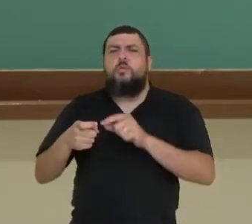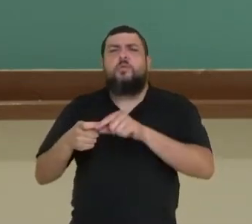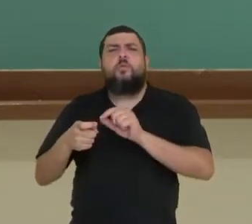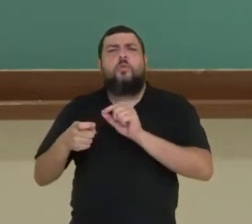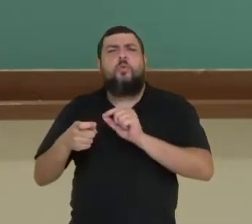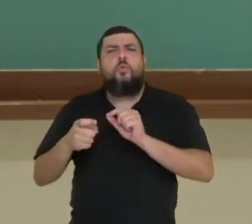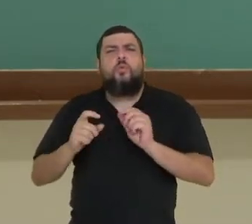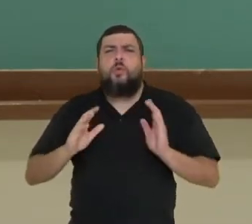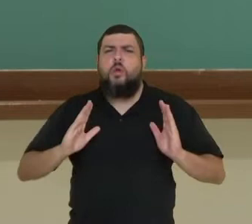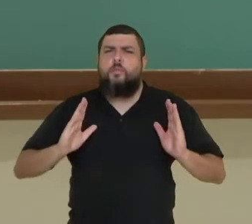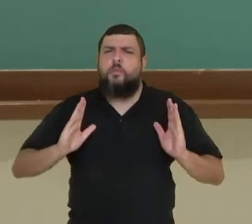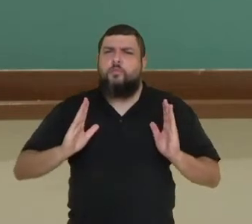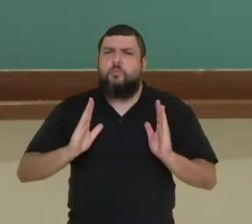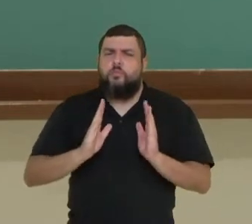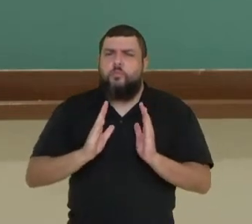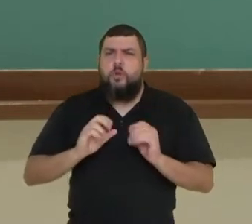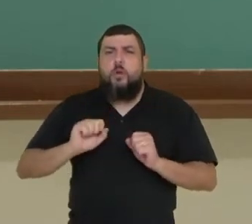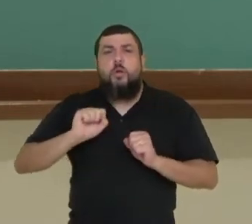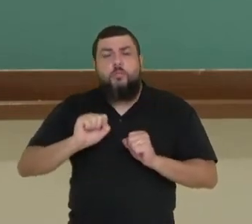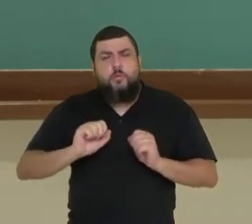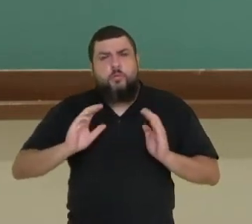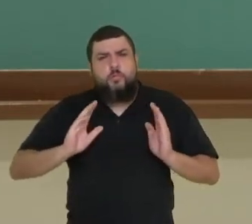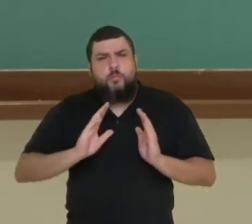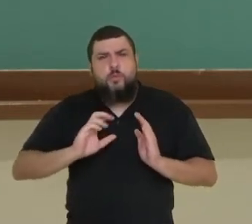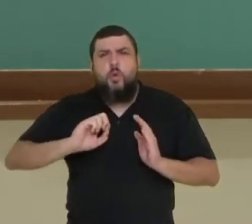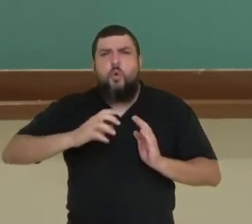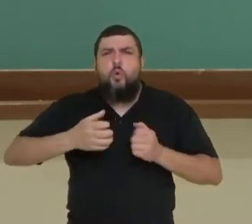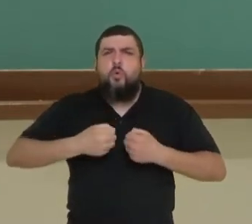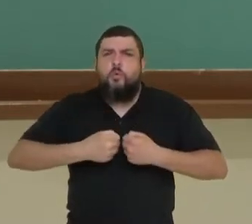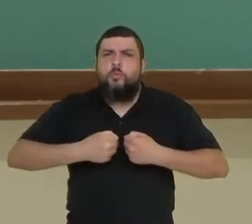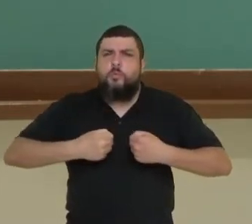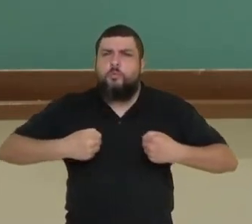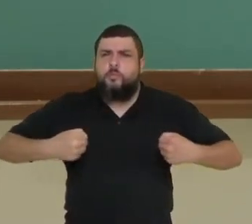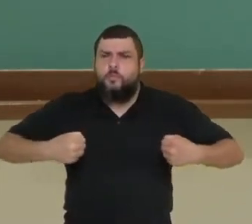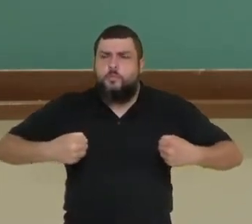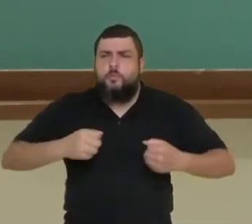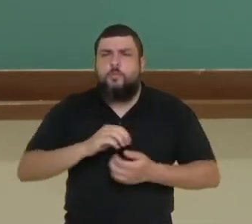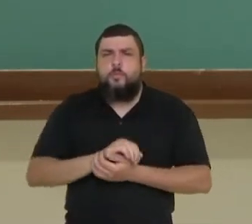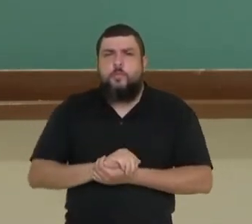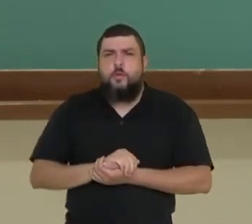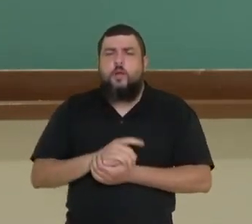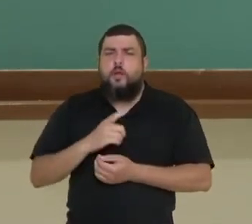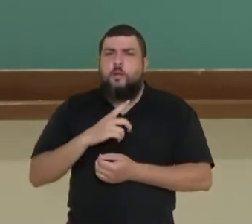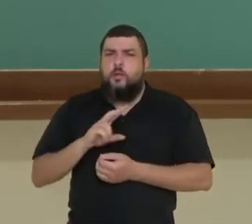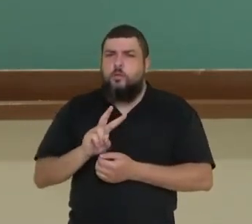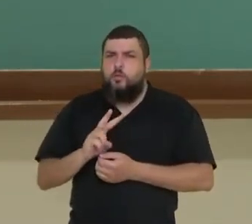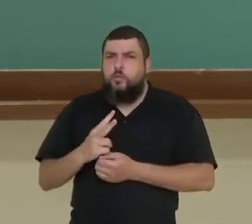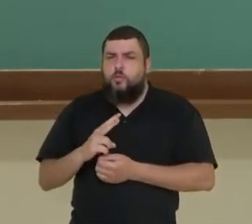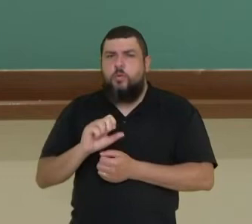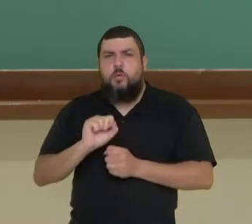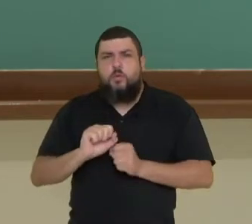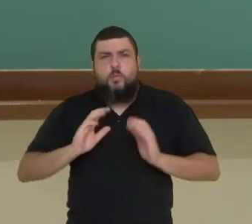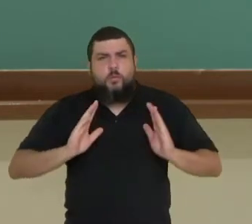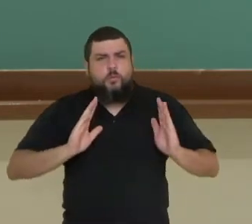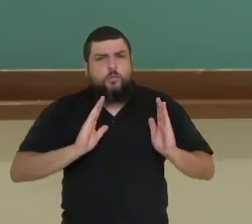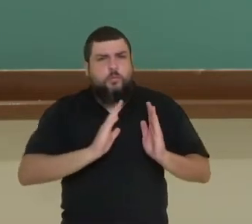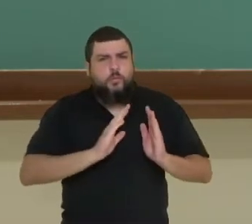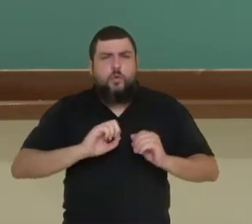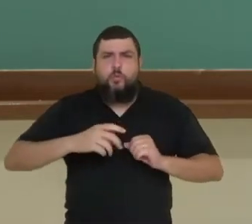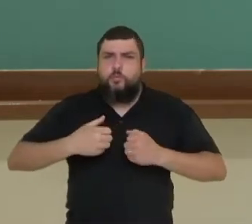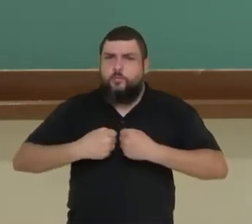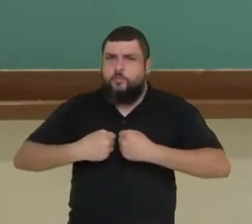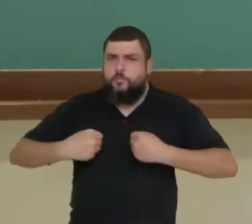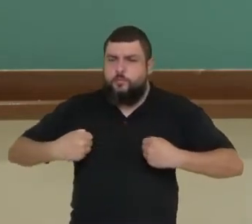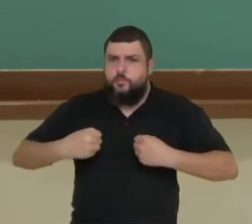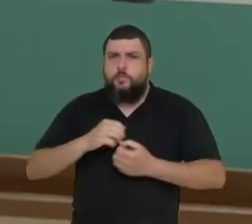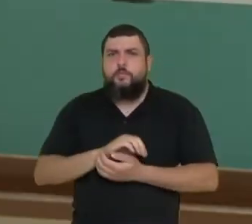da mola, que pode ser tanto uma compressão como uma distensão, certo? Ou seja, eu posso comprimir ou esticá-la, certo?